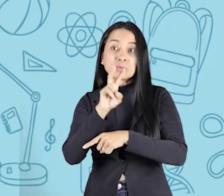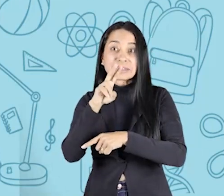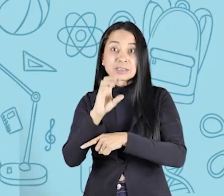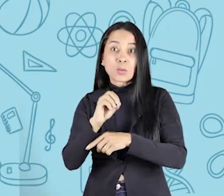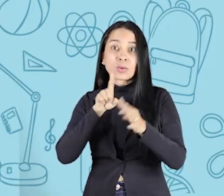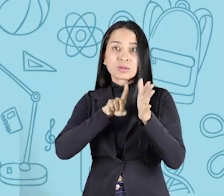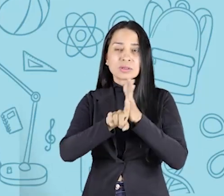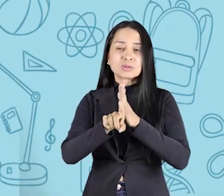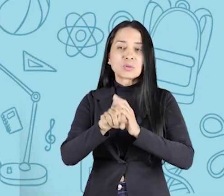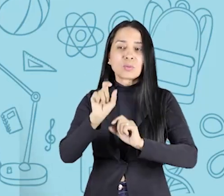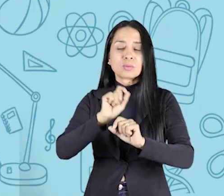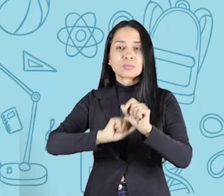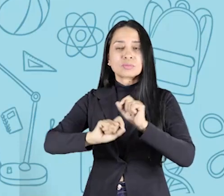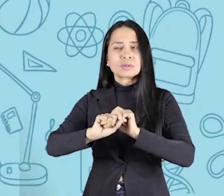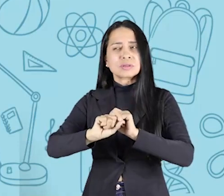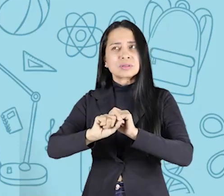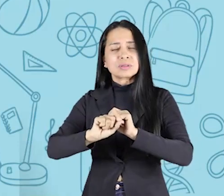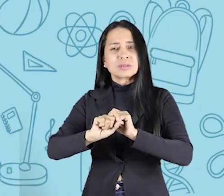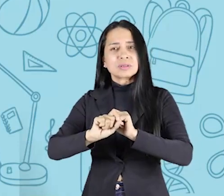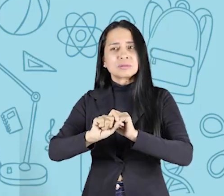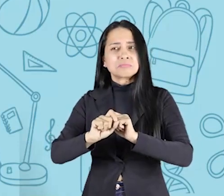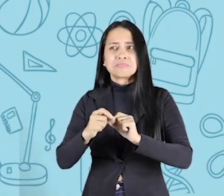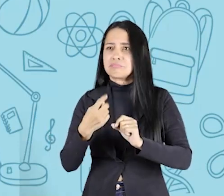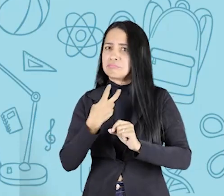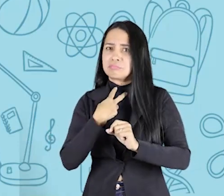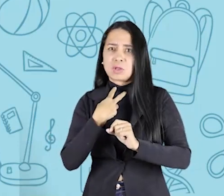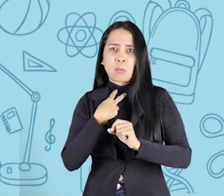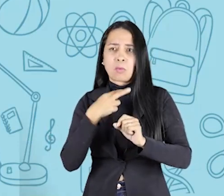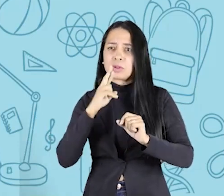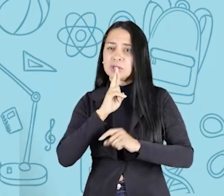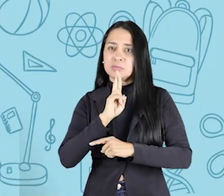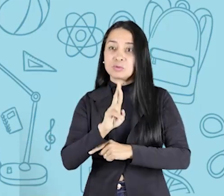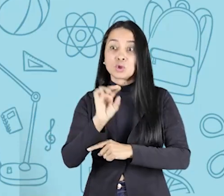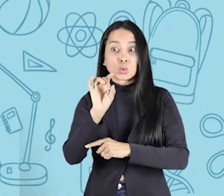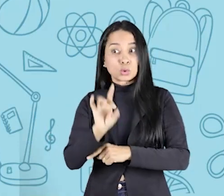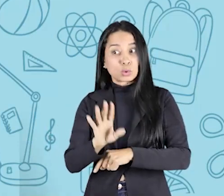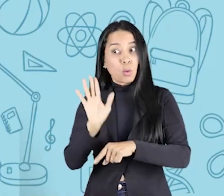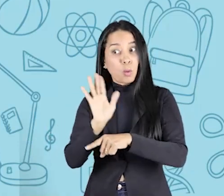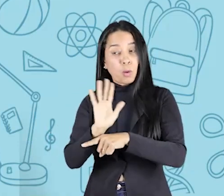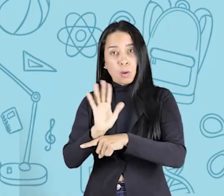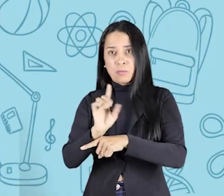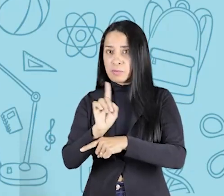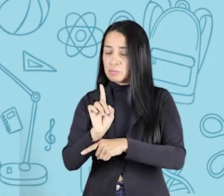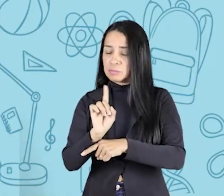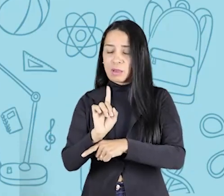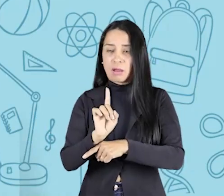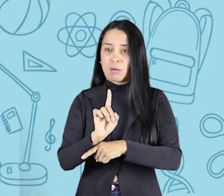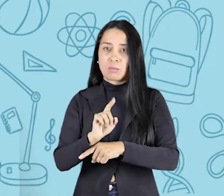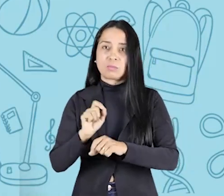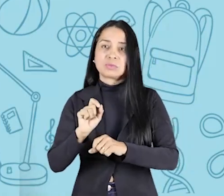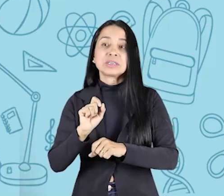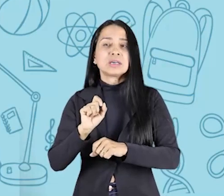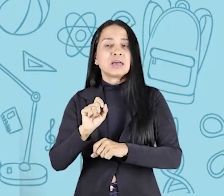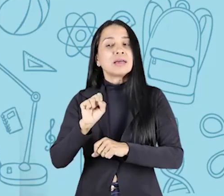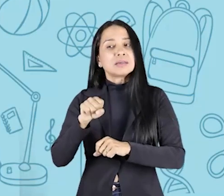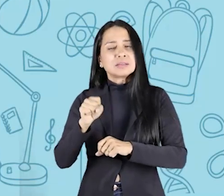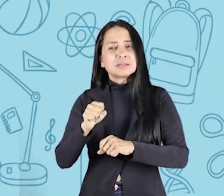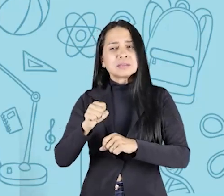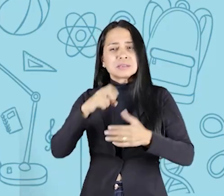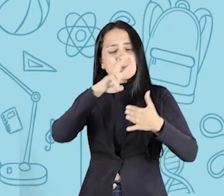interessante é que essas 50 questões não poderiam ser respondidas somente assistindo ao filme, e sim realmente lendo o